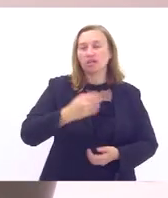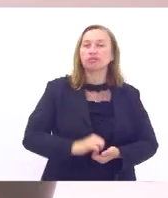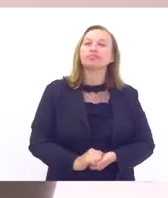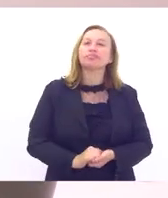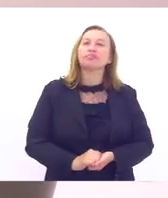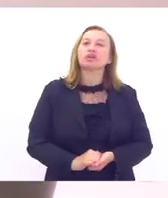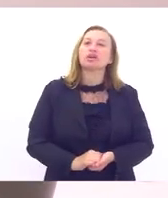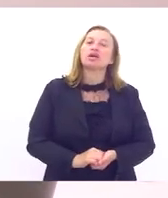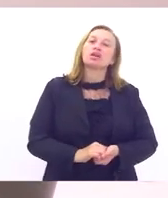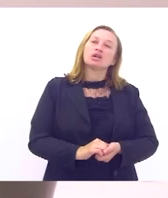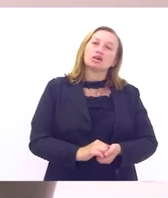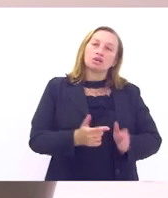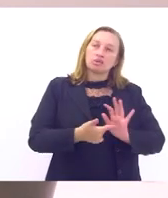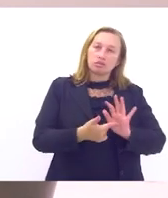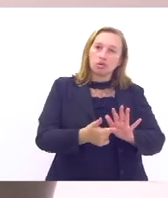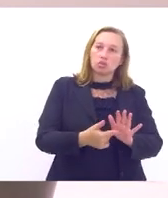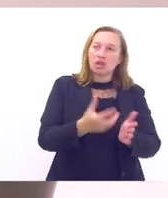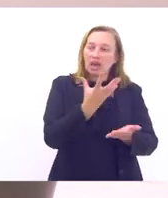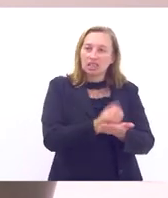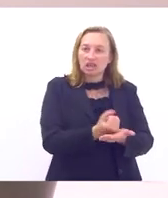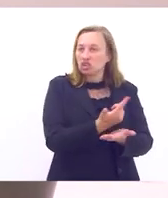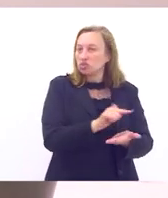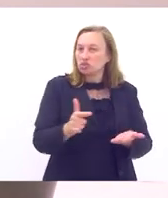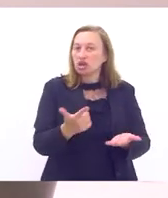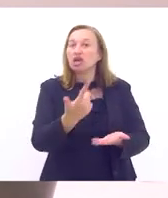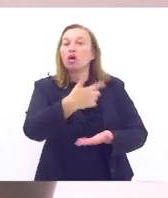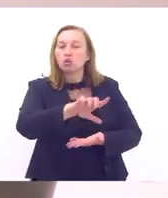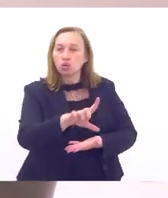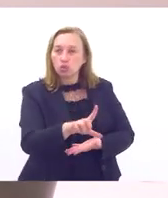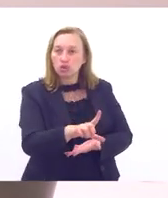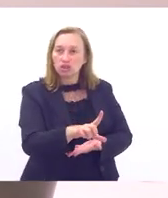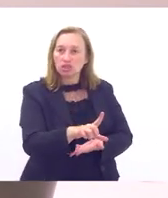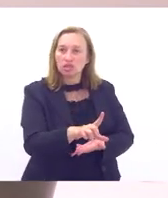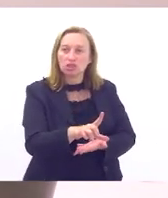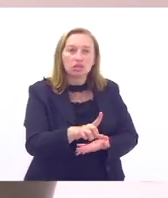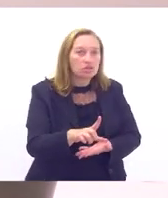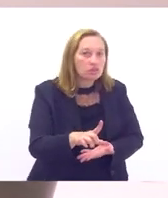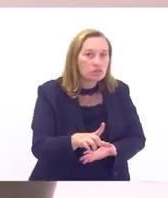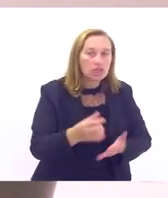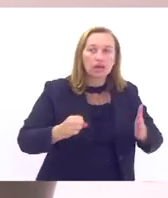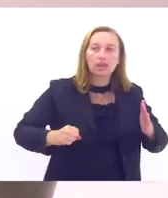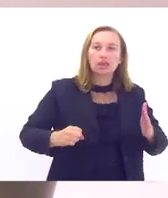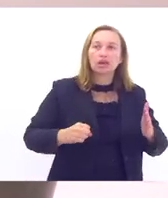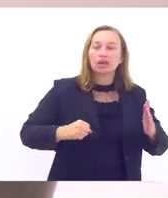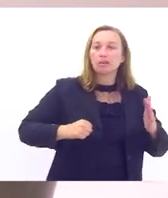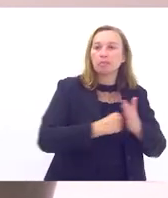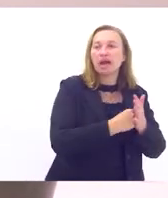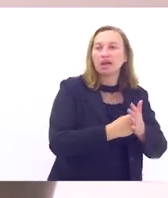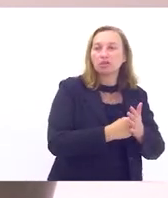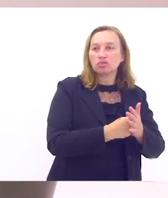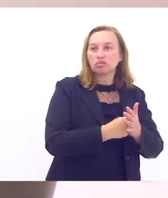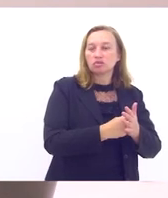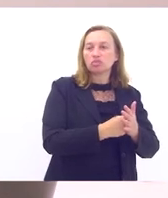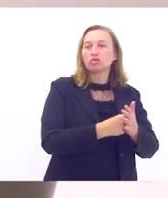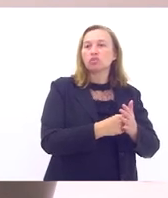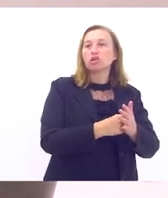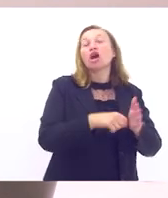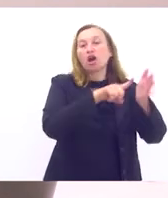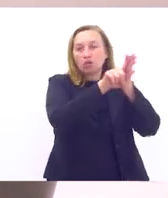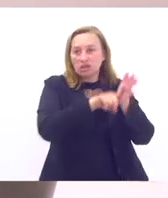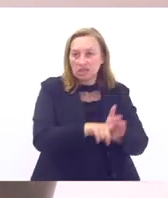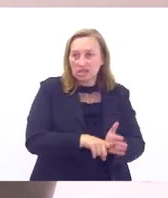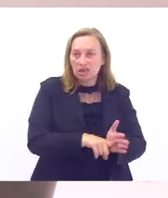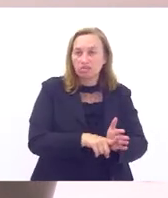Considerando que as amostras sem cadastro no sistema GAL e outras amostras cadastradas incorretamente impactam diretamente na execução dos exames solicitados